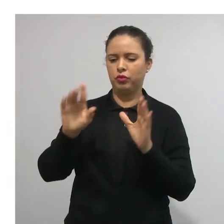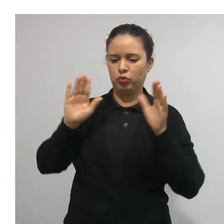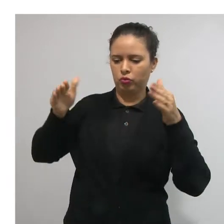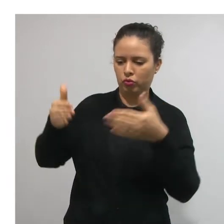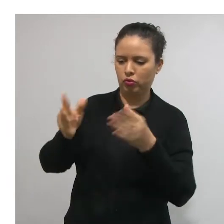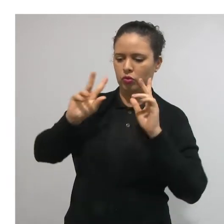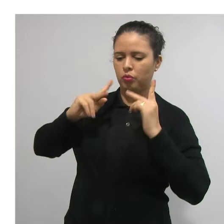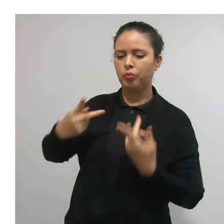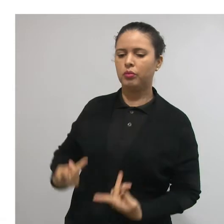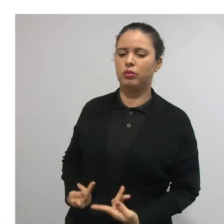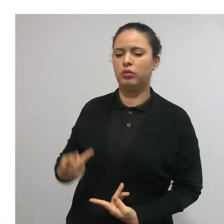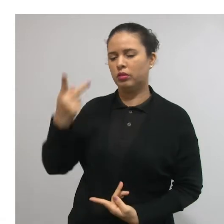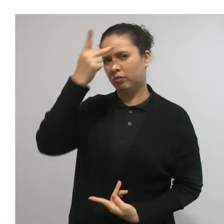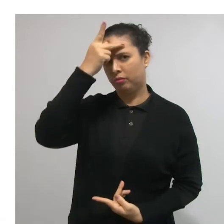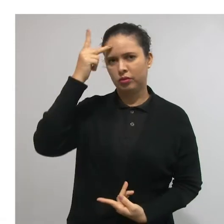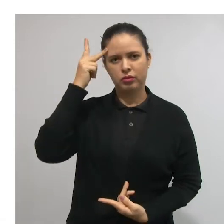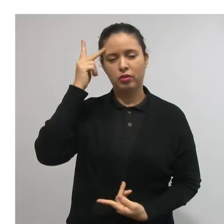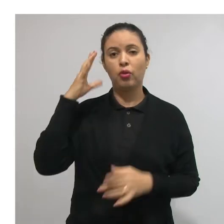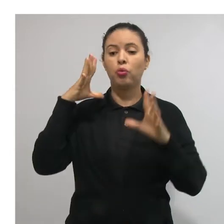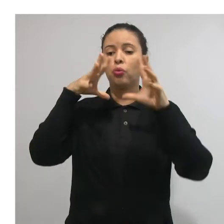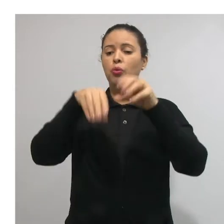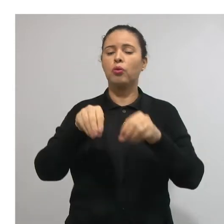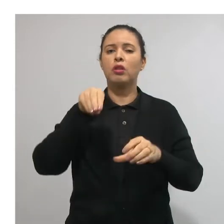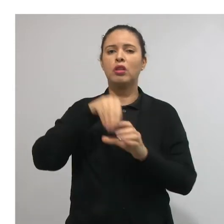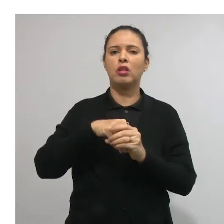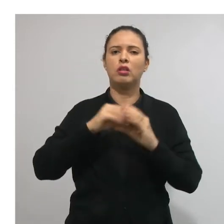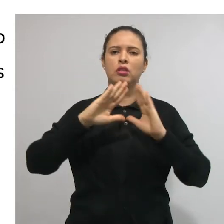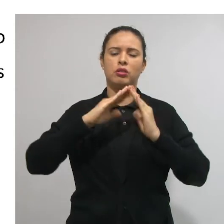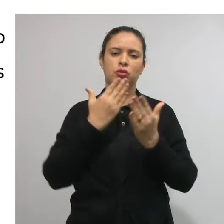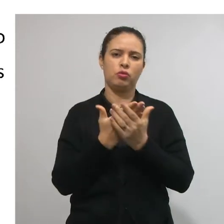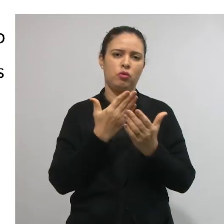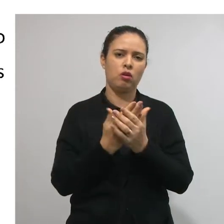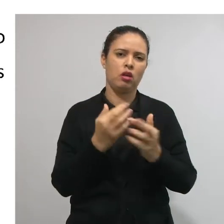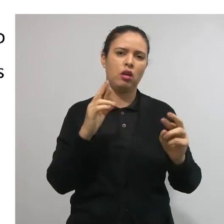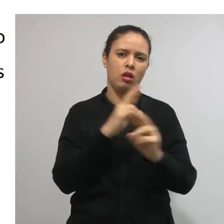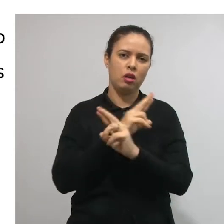tudo isso estava previsto nessa escola aqui, ó, das relações humanas. Não